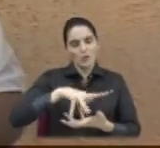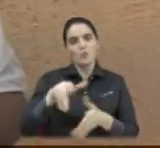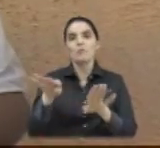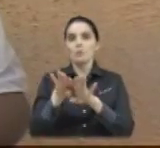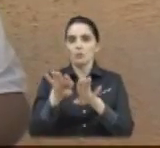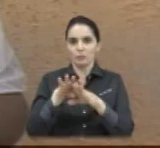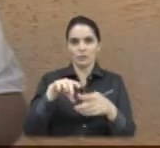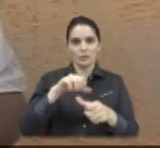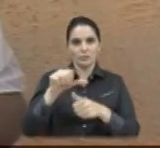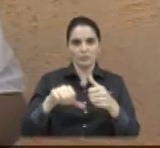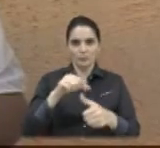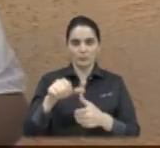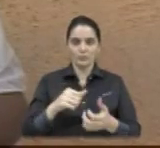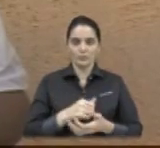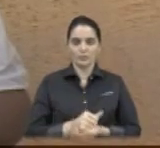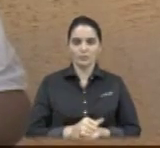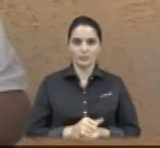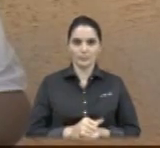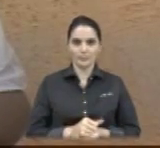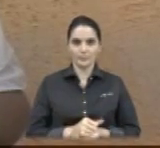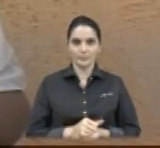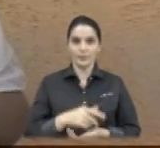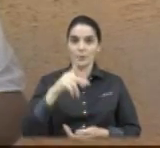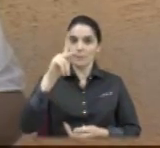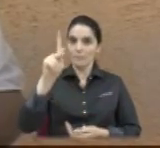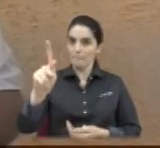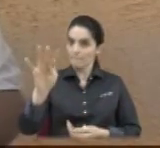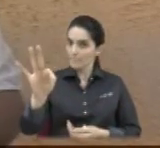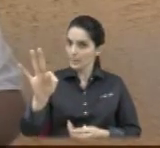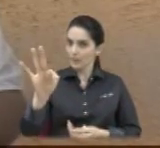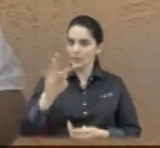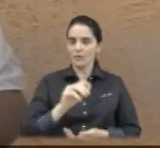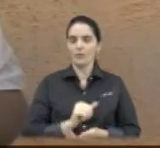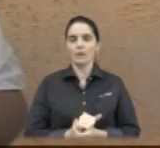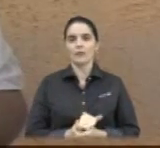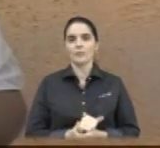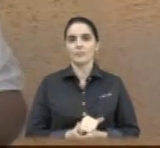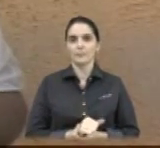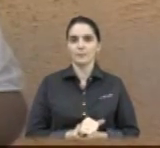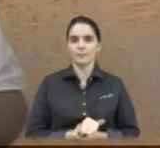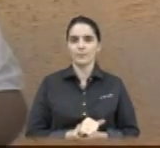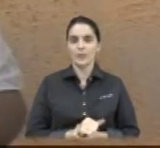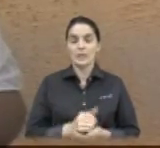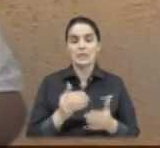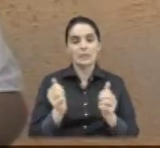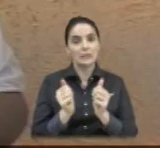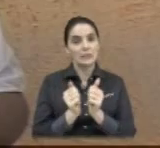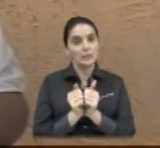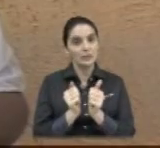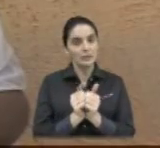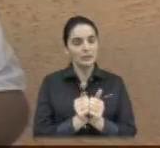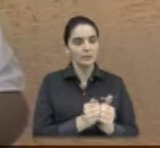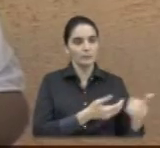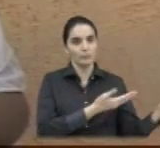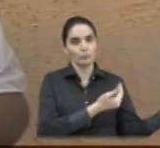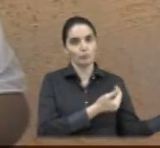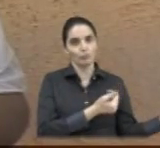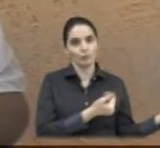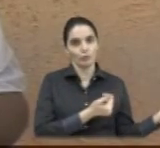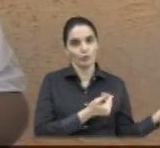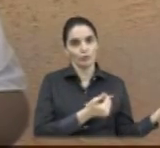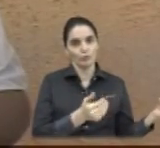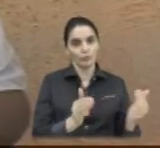governo do partido dos trabalhadores conquistamos a inserção da juventude pobre e da periferia nas universidades as cotas